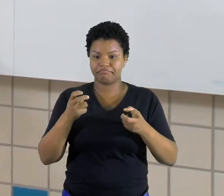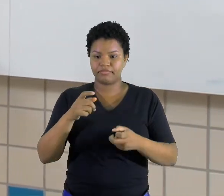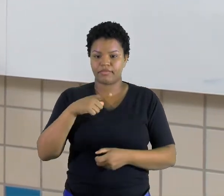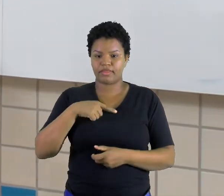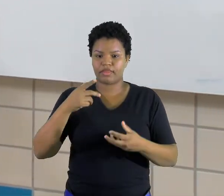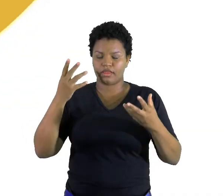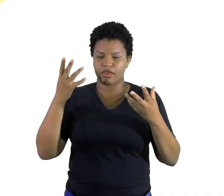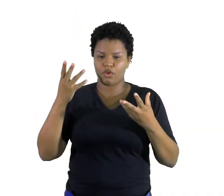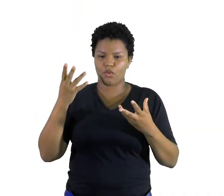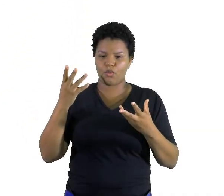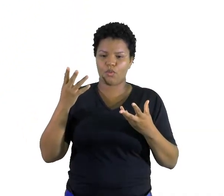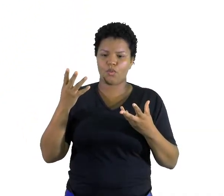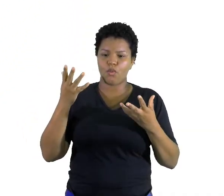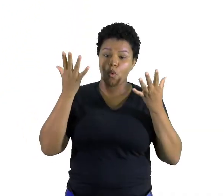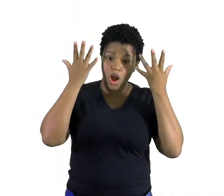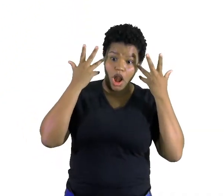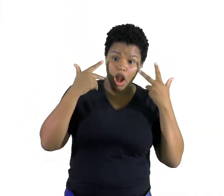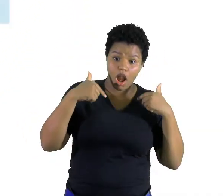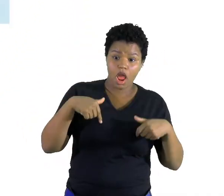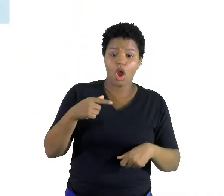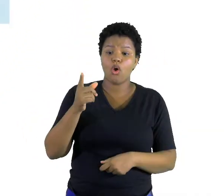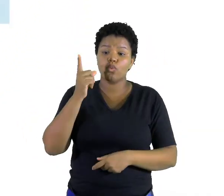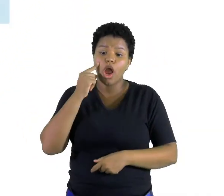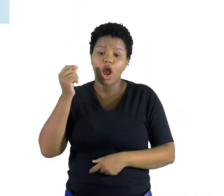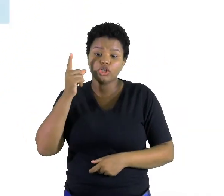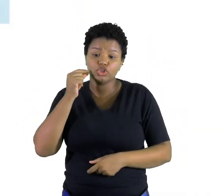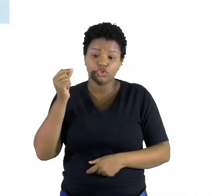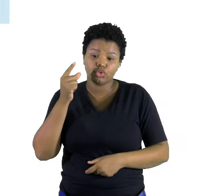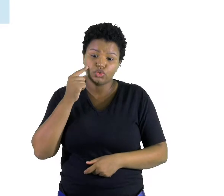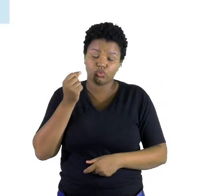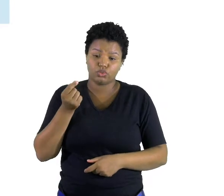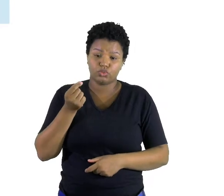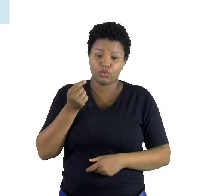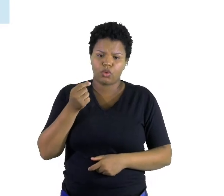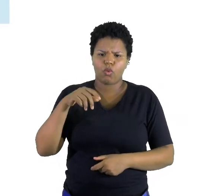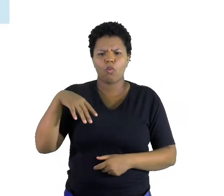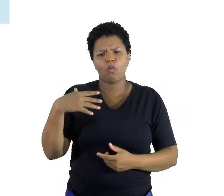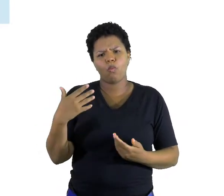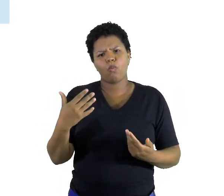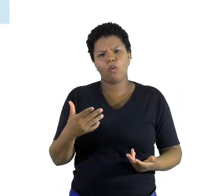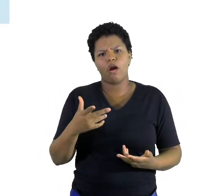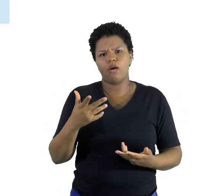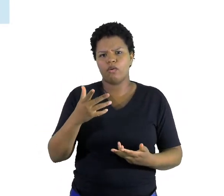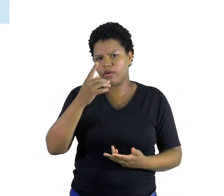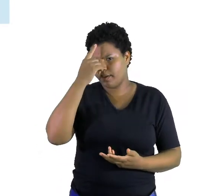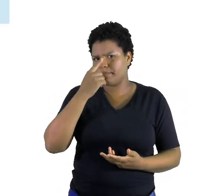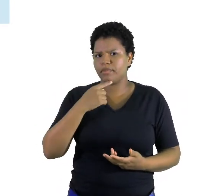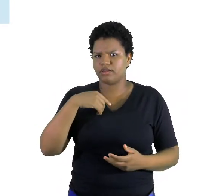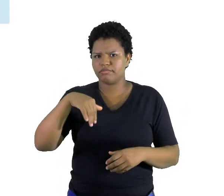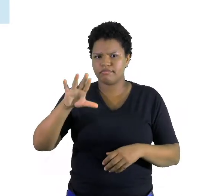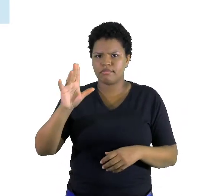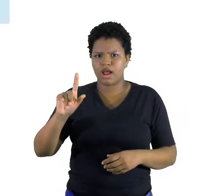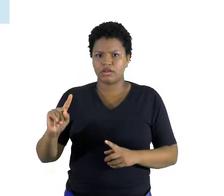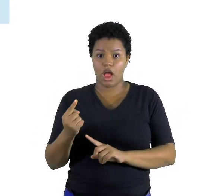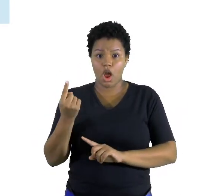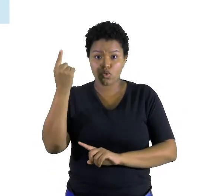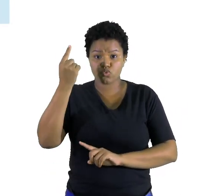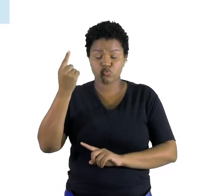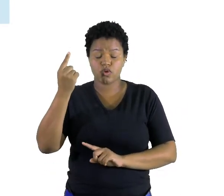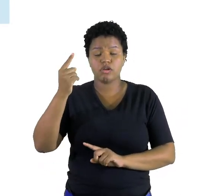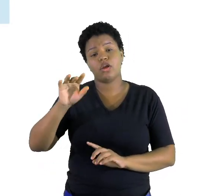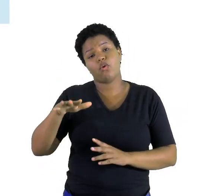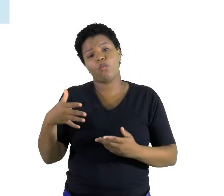leãozinho, um gatinho e um leão. Qual é a imagem mais aguda, qual é a imagem mais grave? Dá uma olhada na imagem aí e me